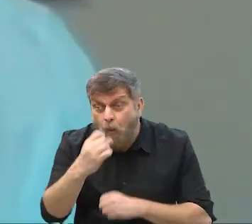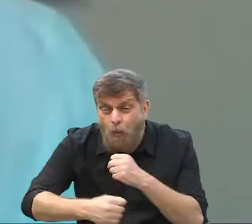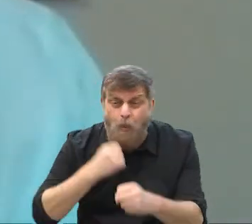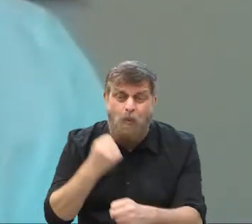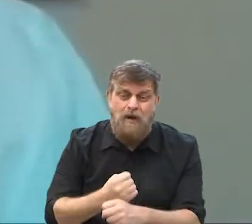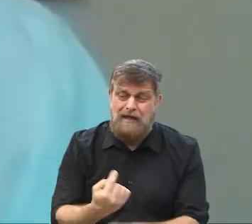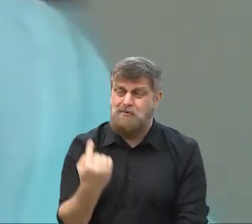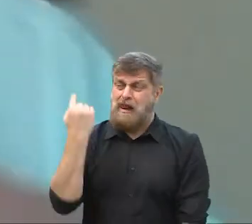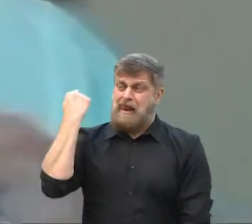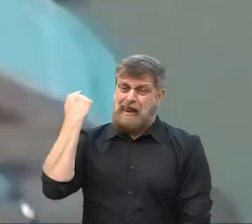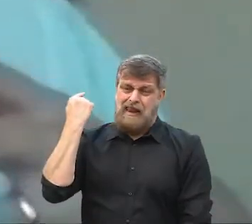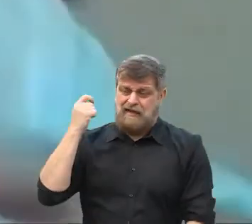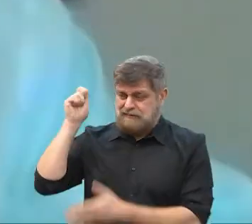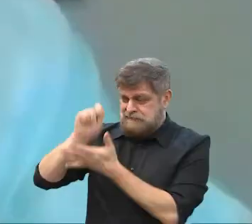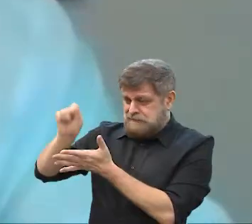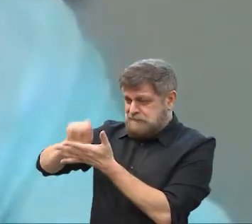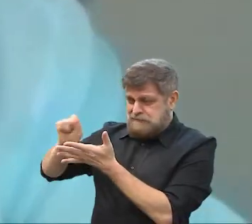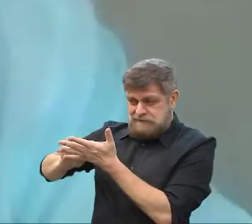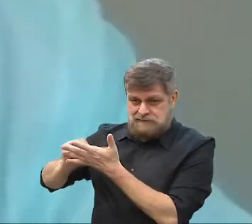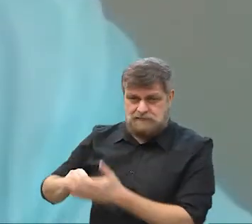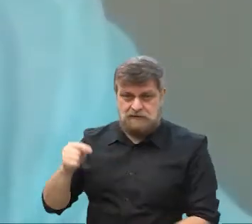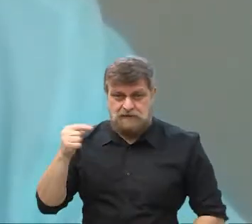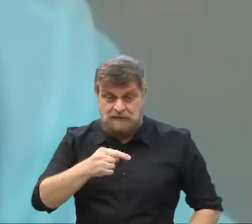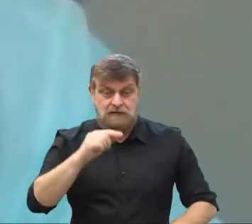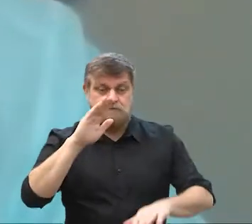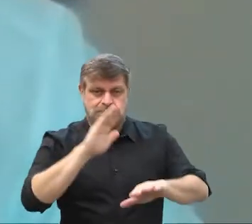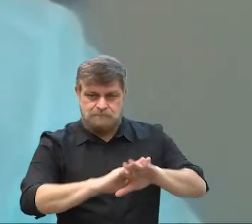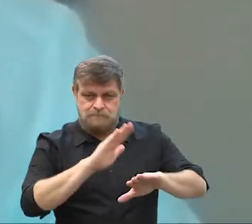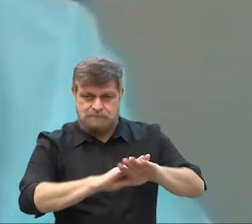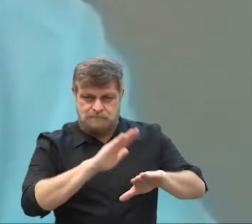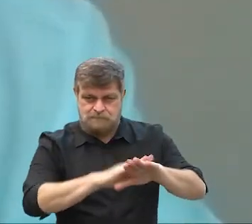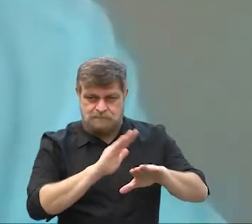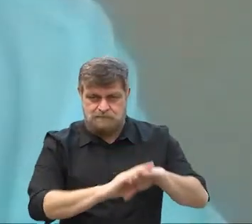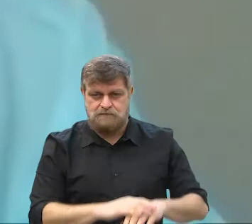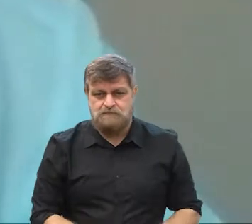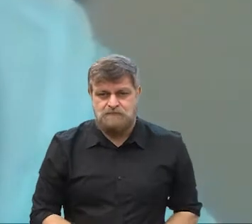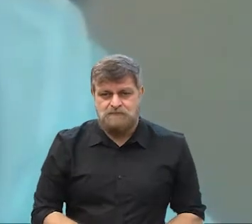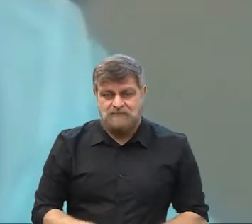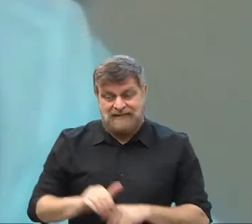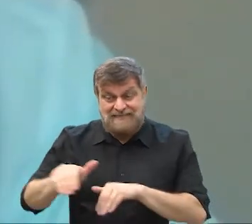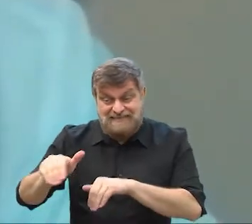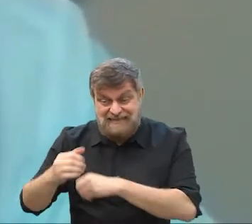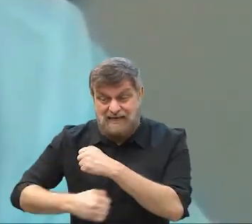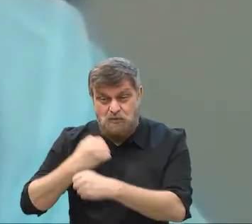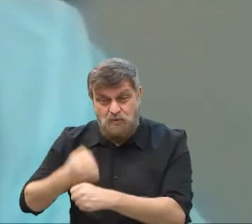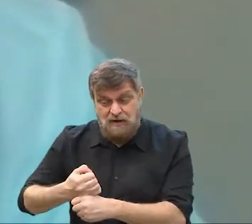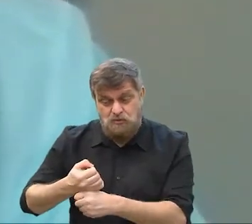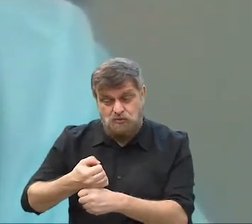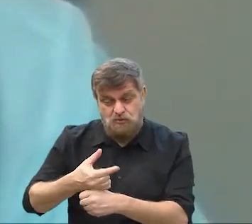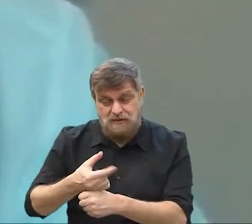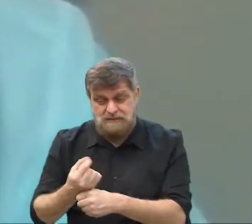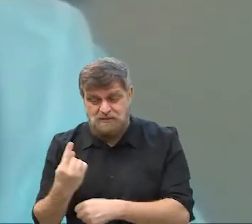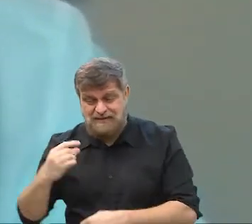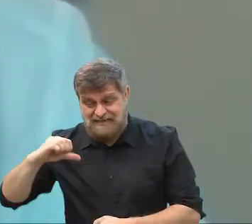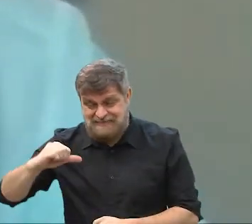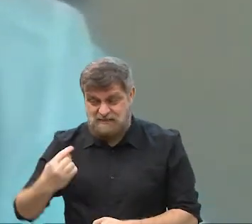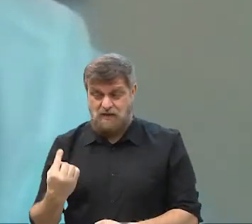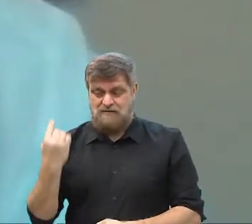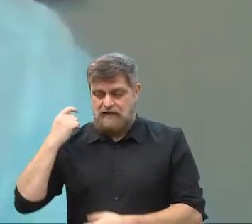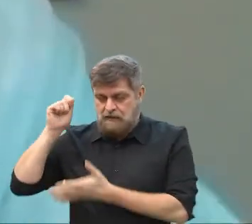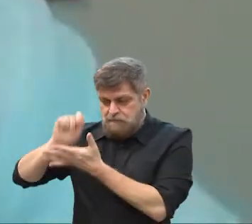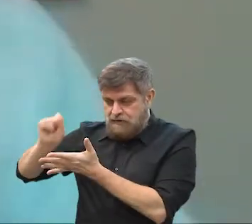né? E eles fizeram setembro de 2019, né? Sim. E foi quando eles,